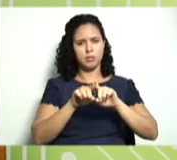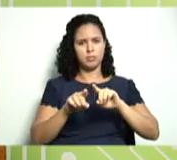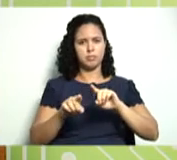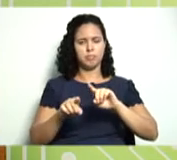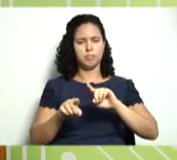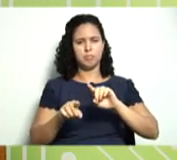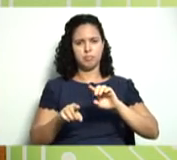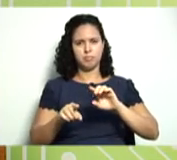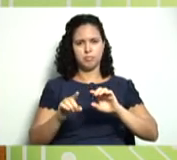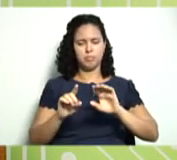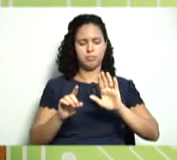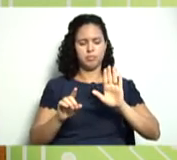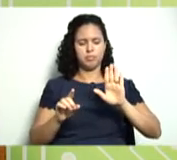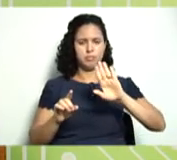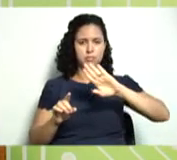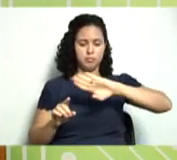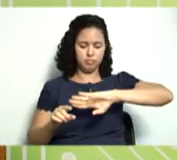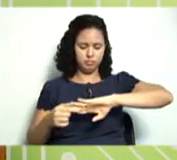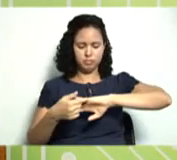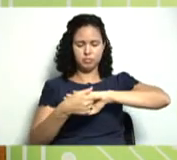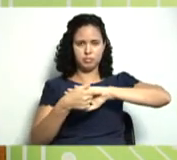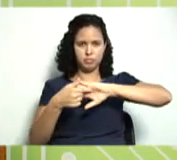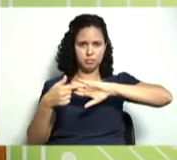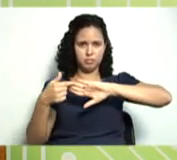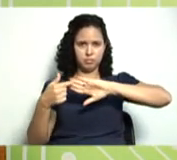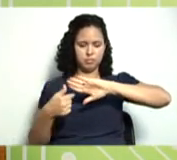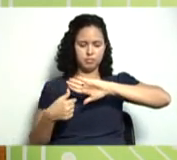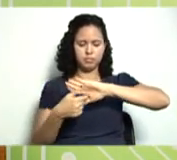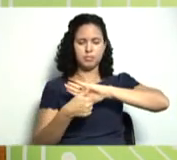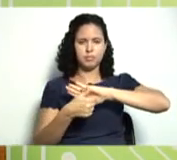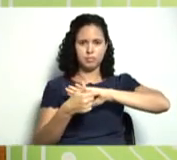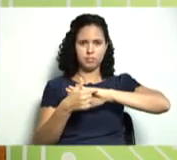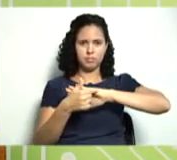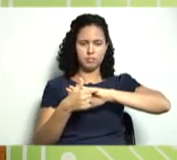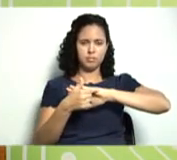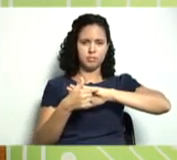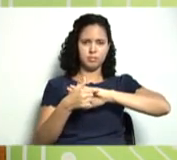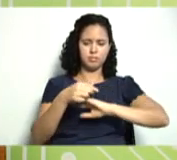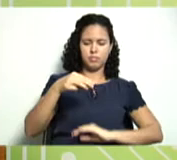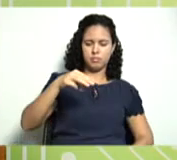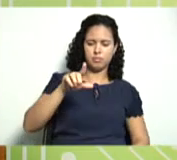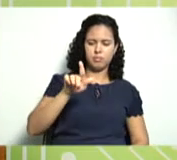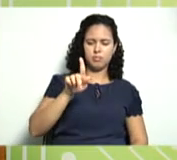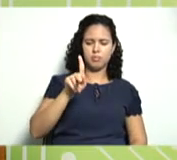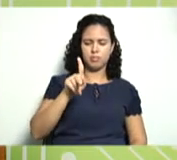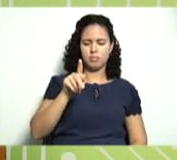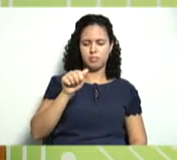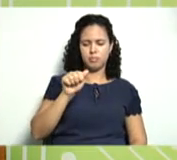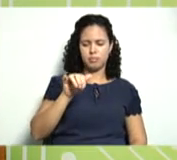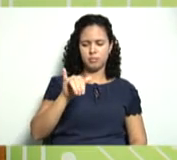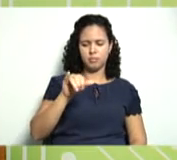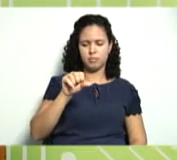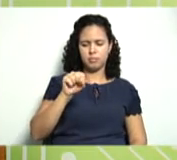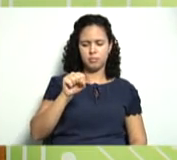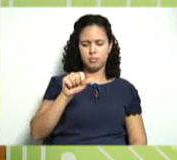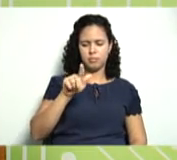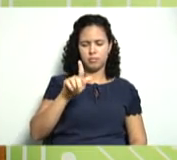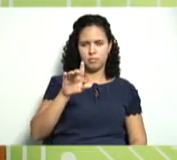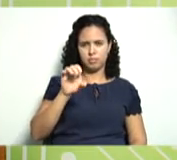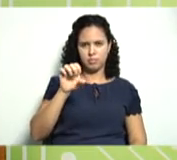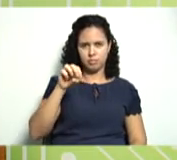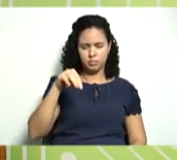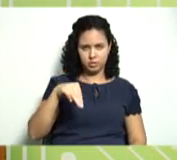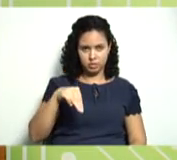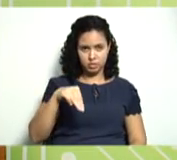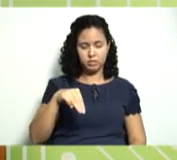o nós mudamos a guia né a guia de formatação é o aluno está numa guia errado falar se não isso